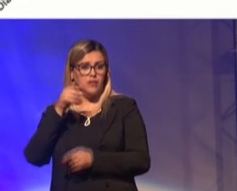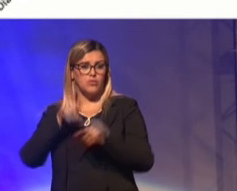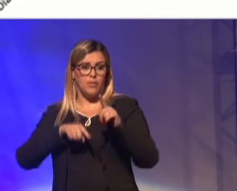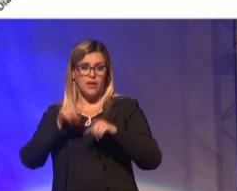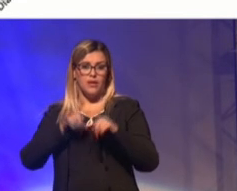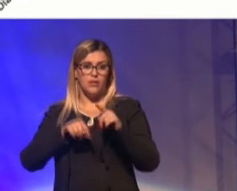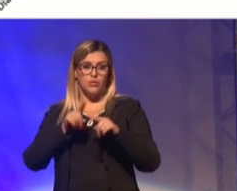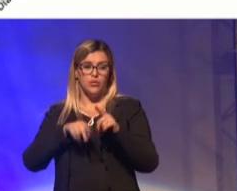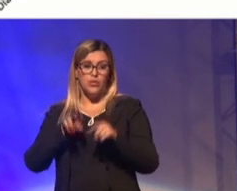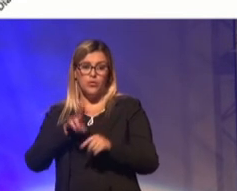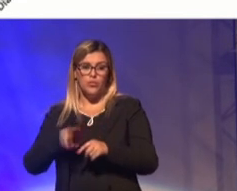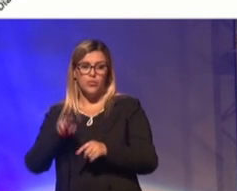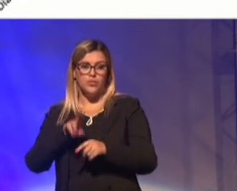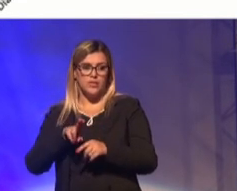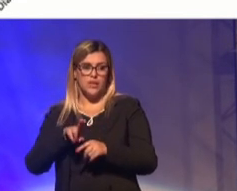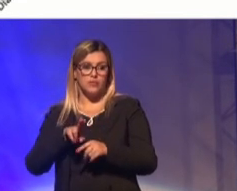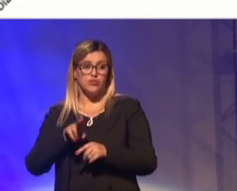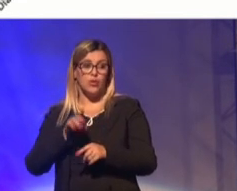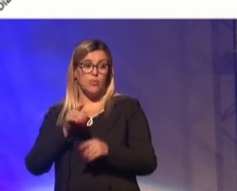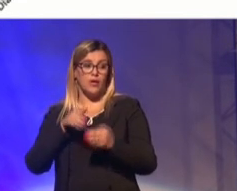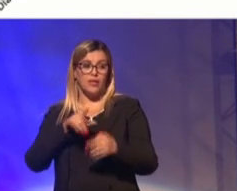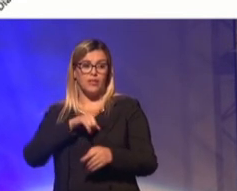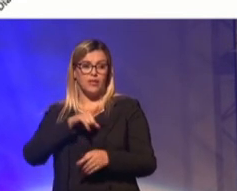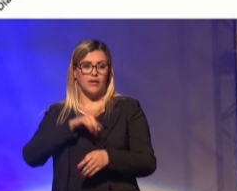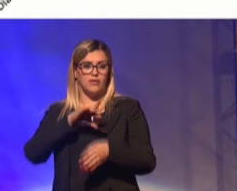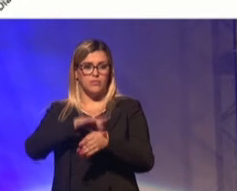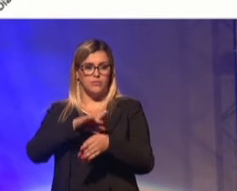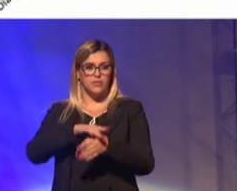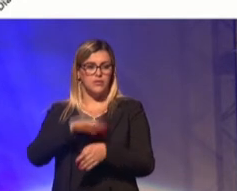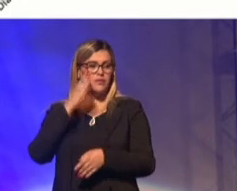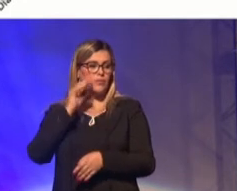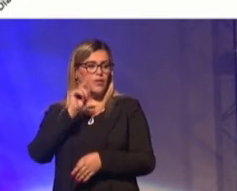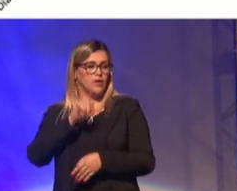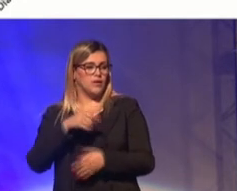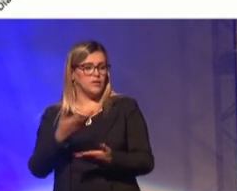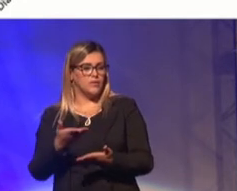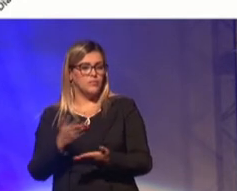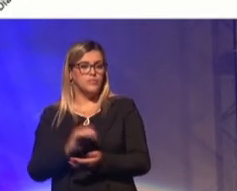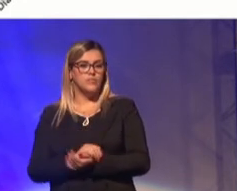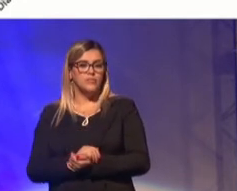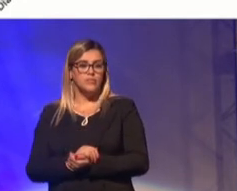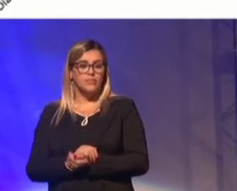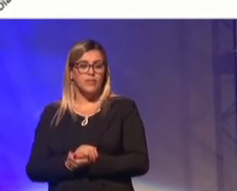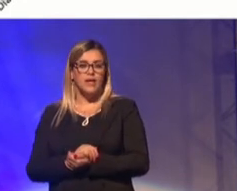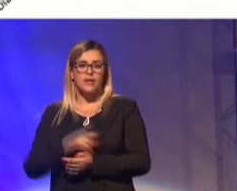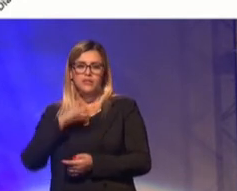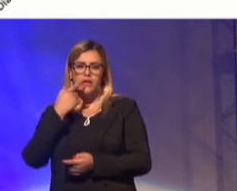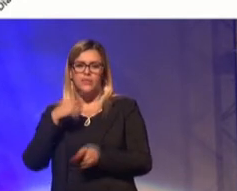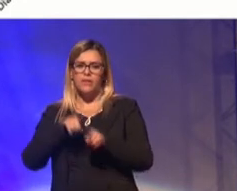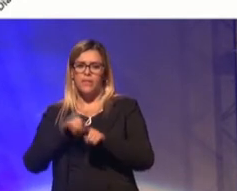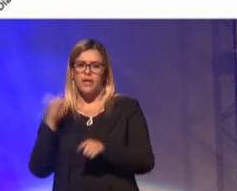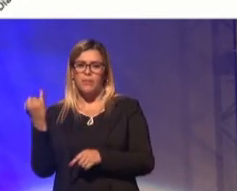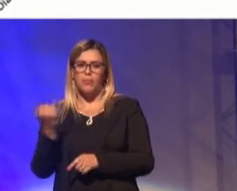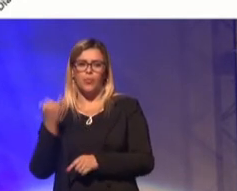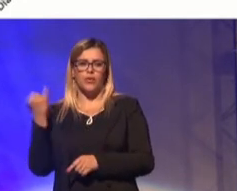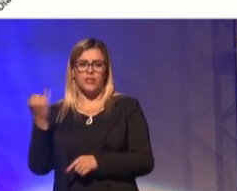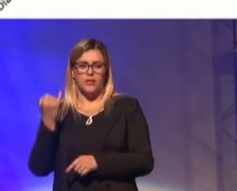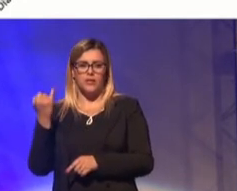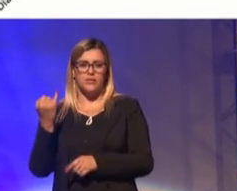usavam baseado em evidências. Bom, e aí eles ranquearam a importância, né, dos